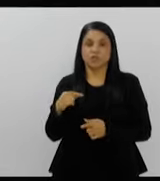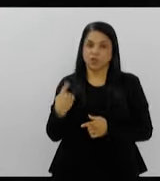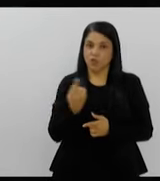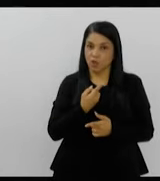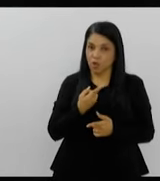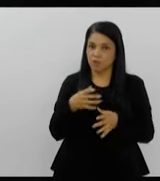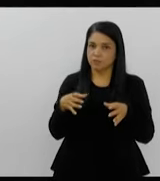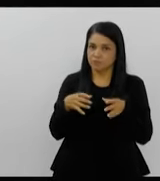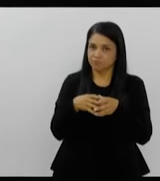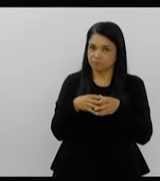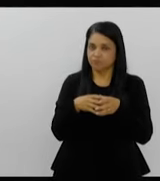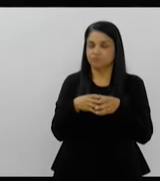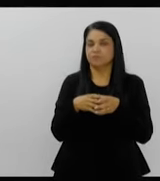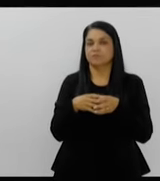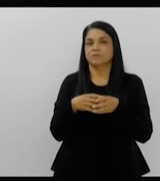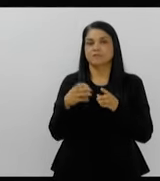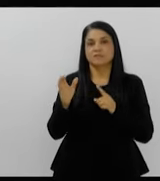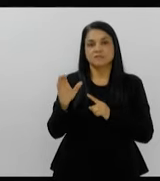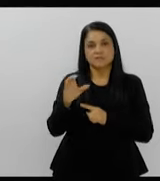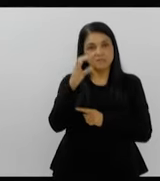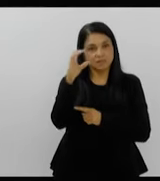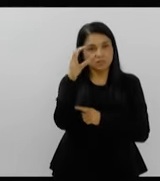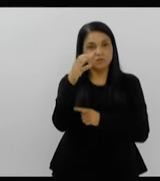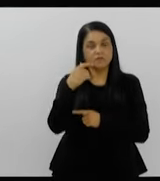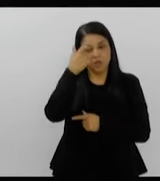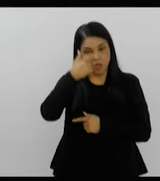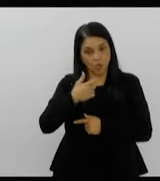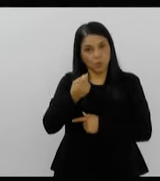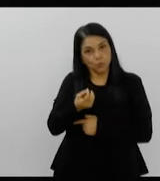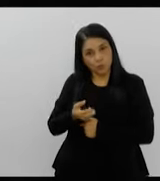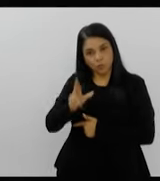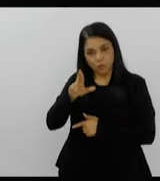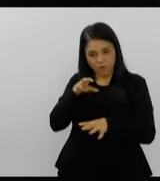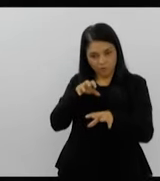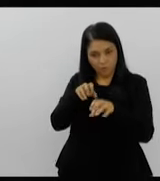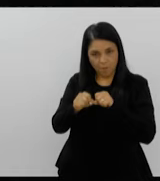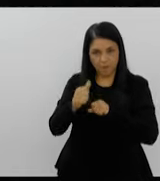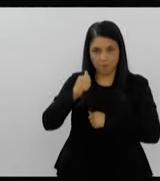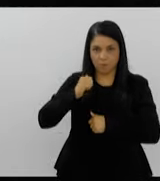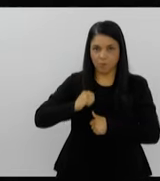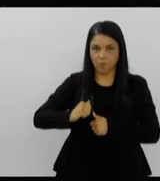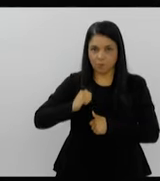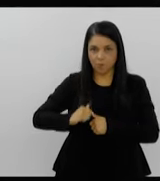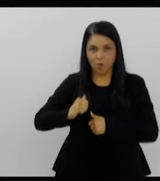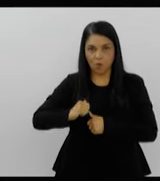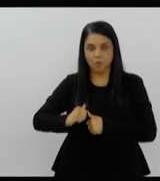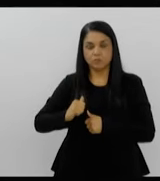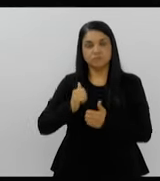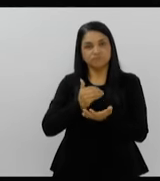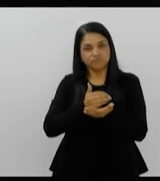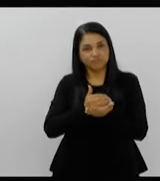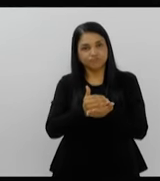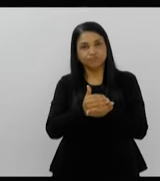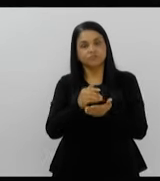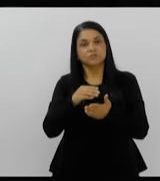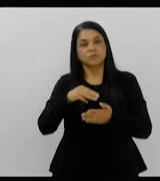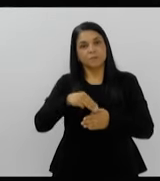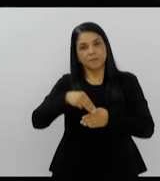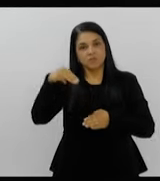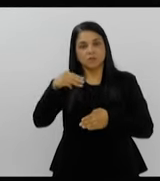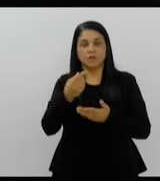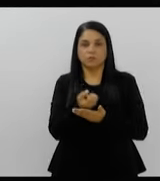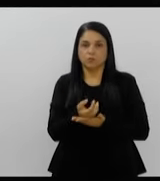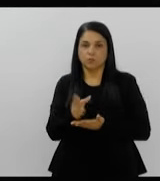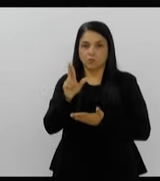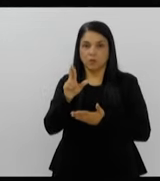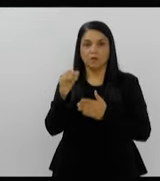eu falo aqui como doutora formada por bolsa de iniciação e bolsa de mestrado e doutorado